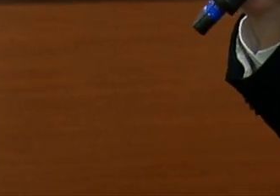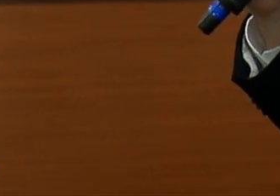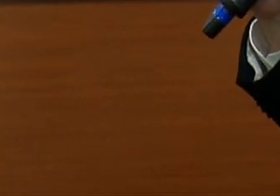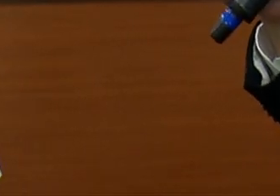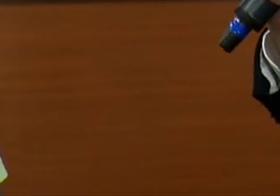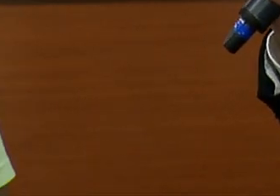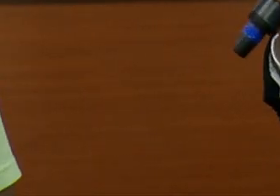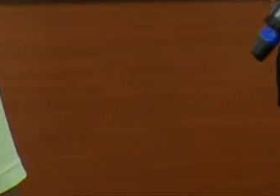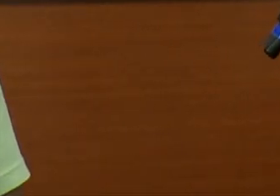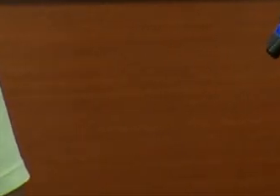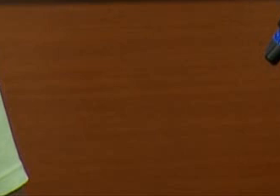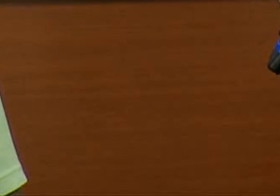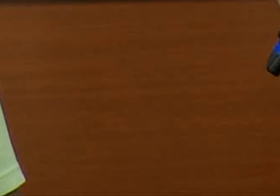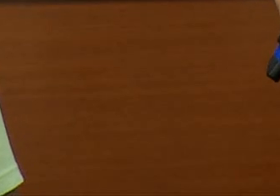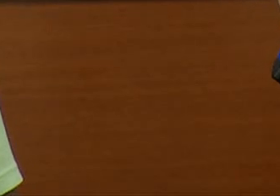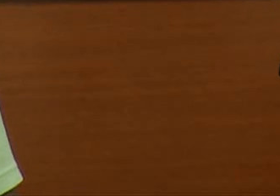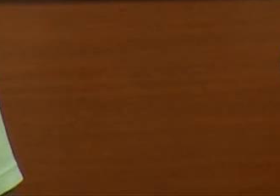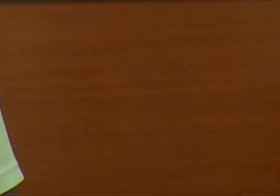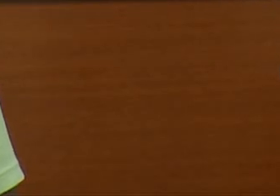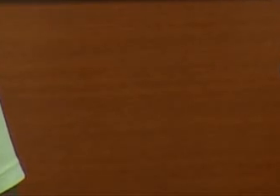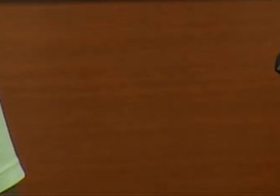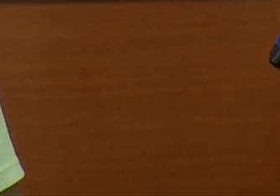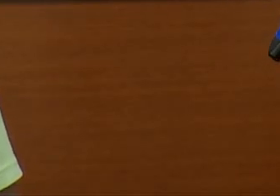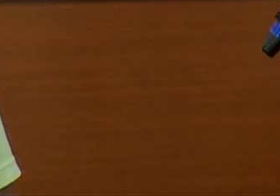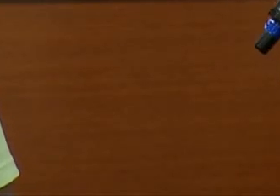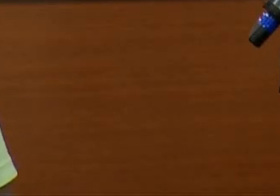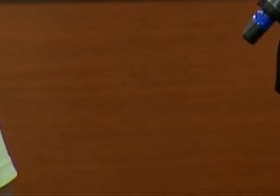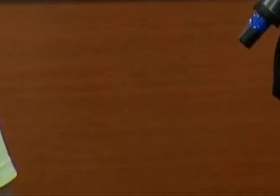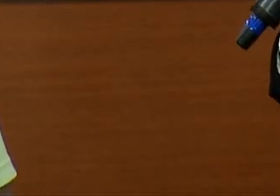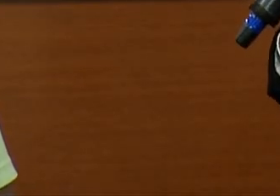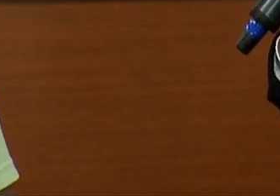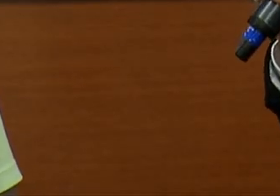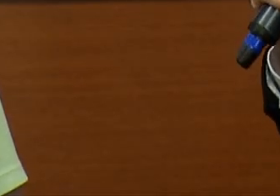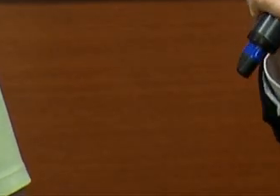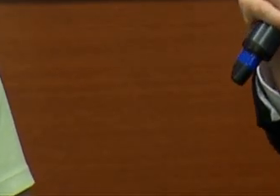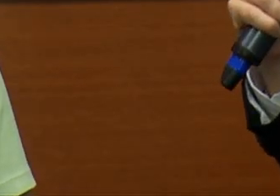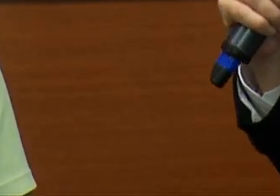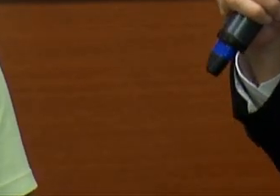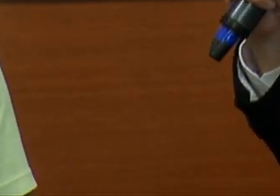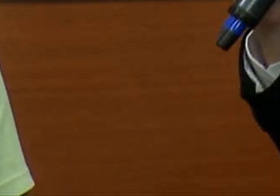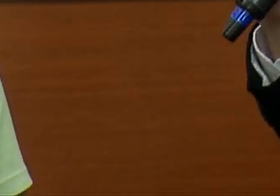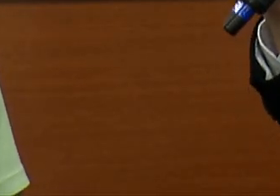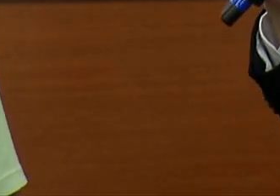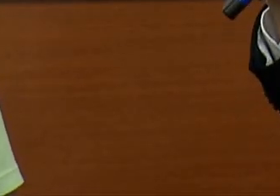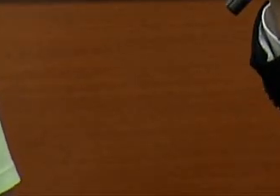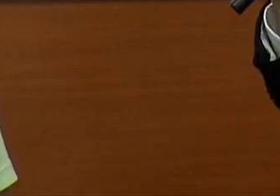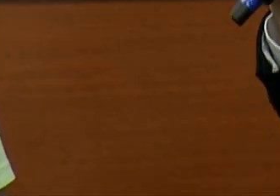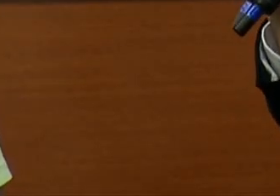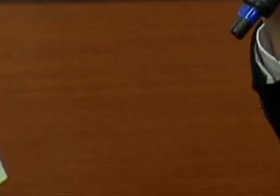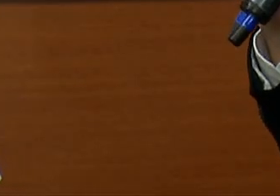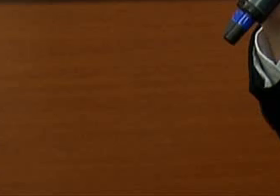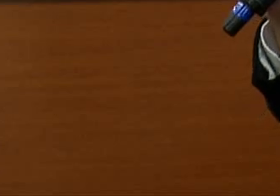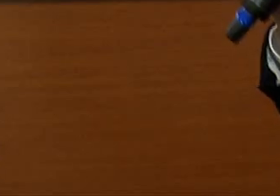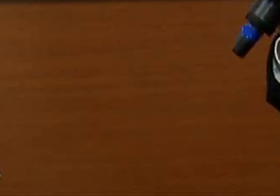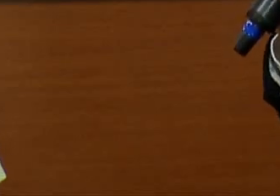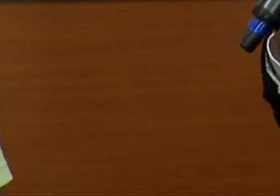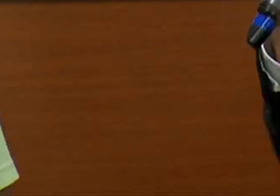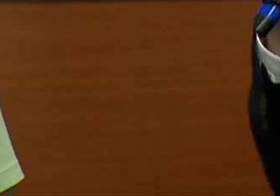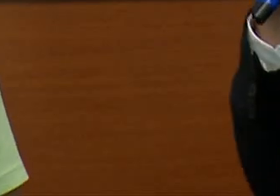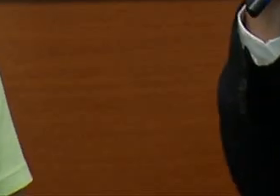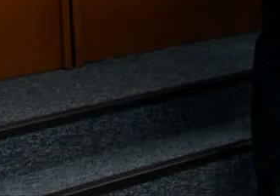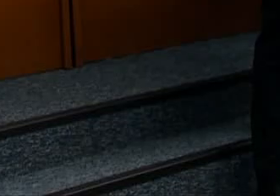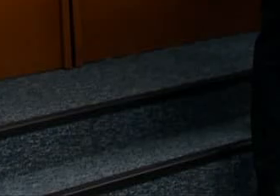TV a cabo, não vou citar o nome por ética, não é o momento, você não está mais lá, eu não tenho como te vincular, não tem por que te vincular a ela, mas você